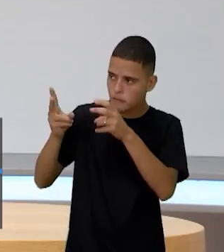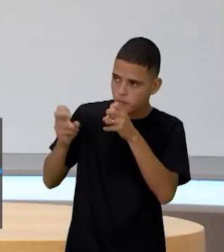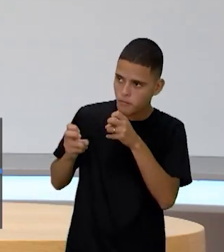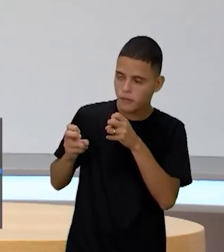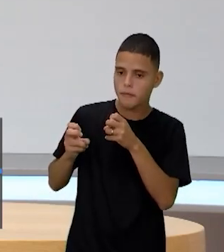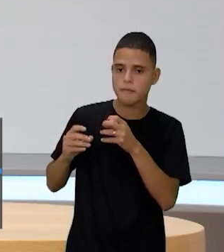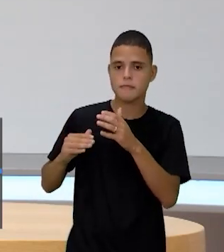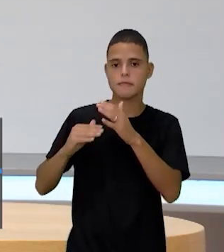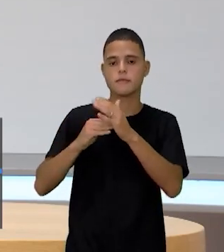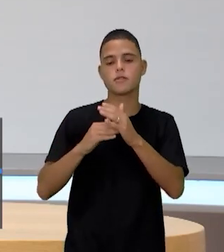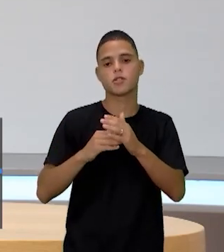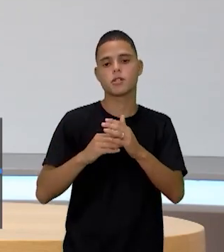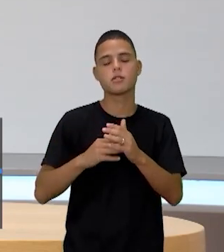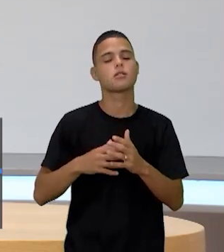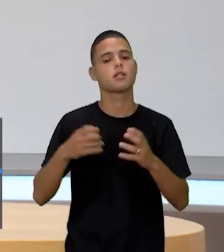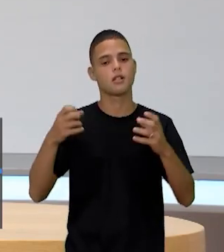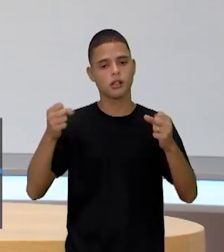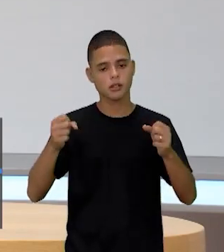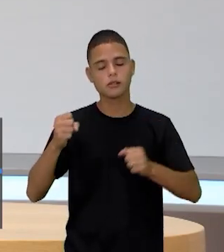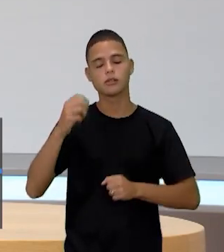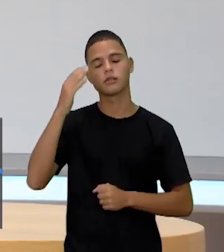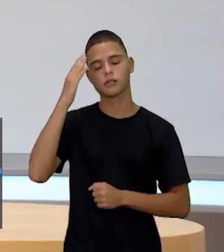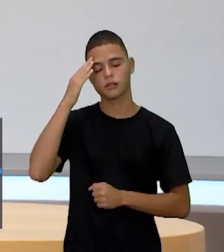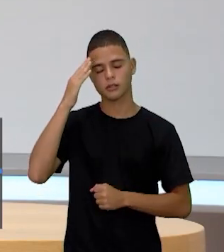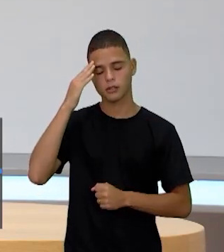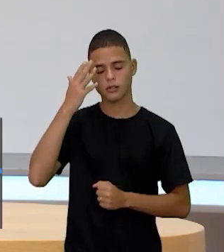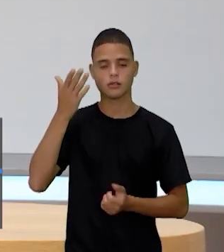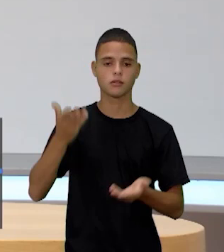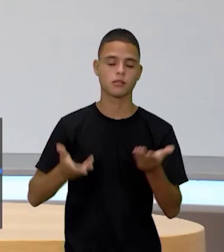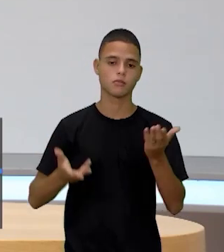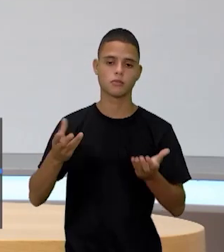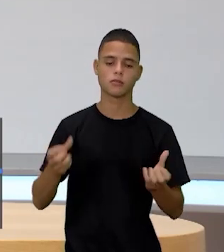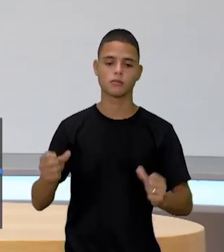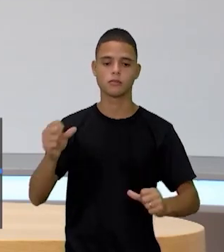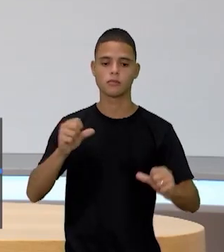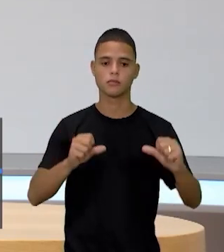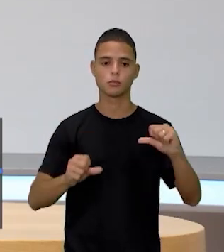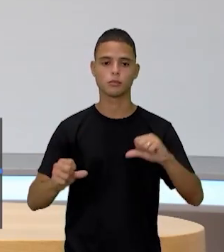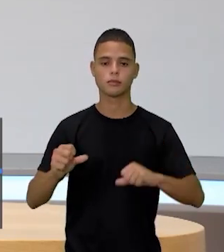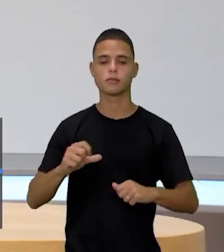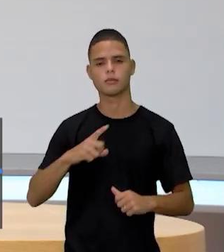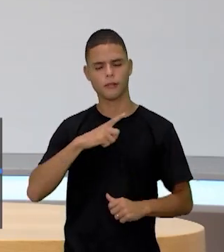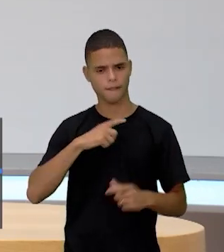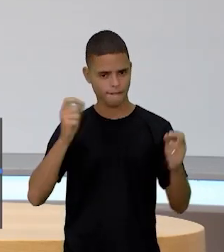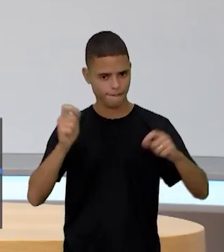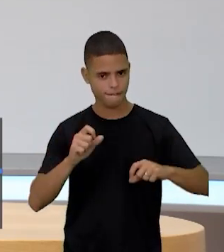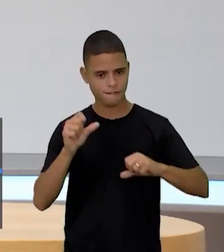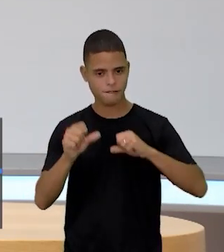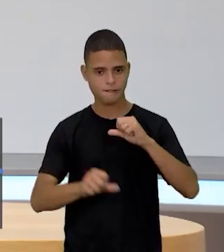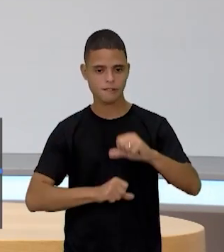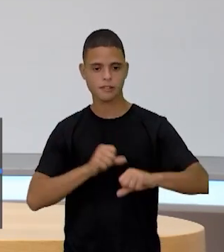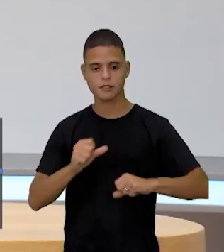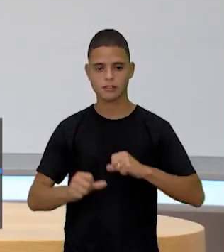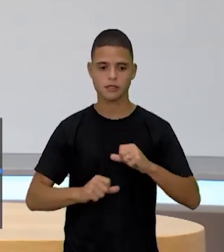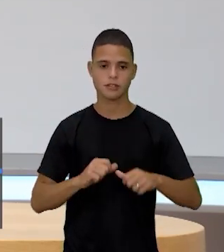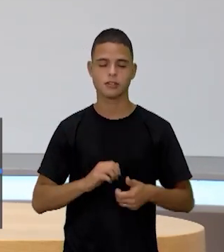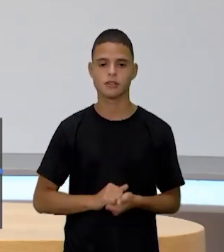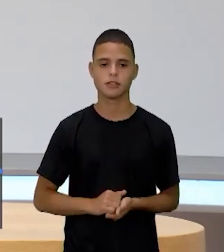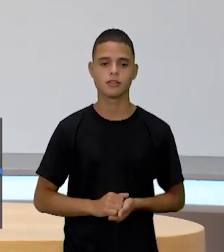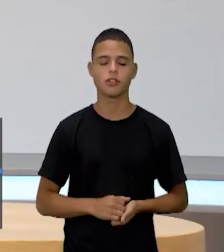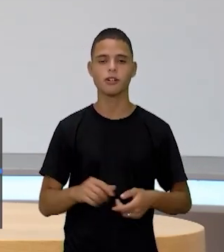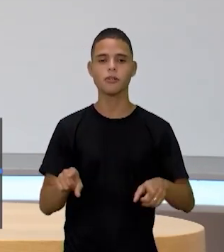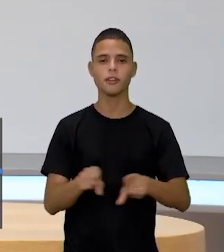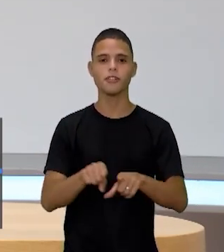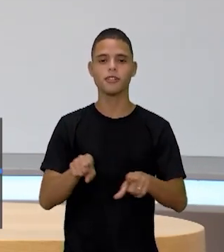ela chegou à transparência, eu sei que ela chegou ao equilíbrio químico. Tem como eu alterar esse equilíbrio químico? Tem. Se